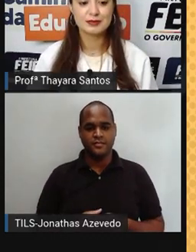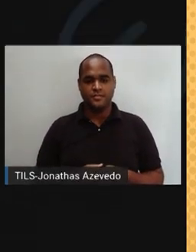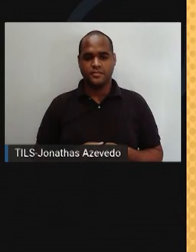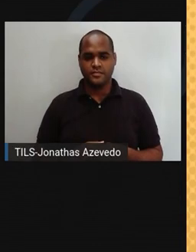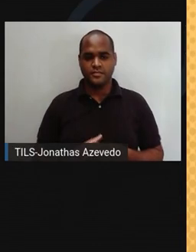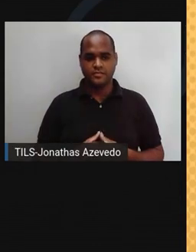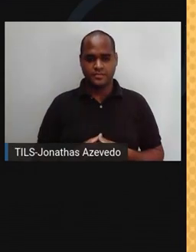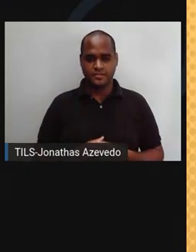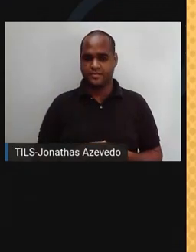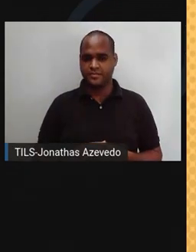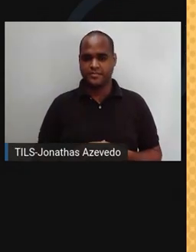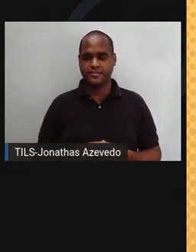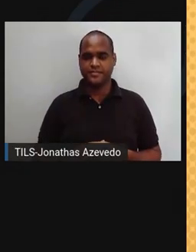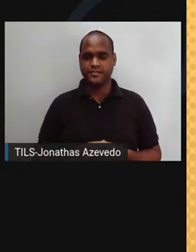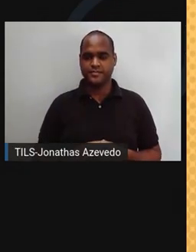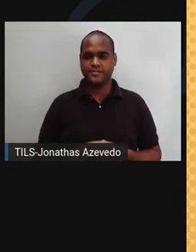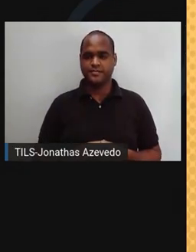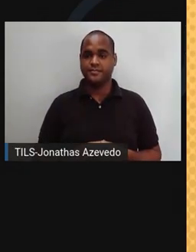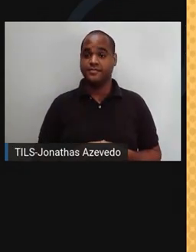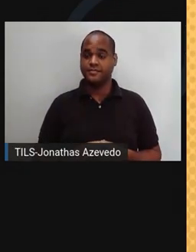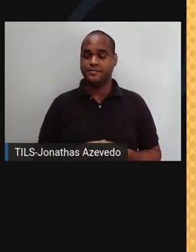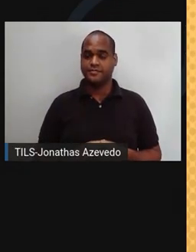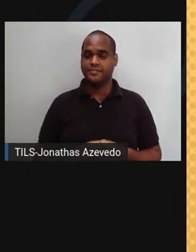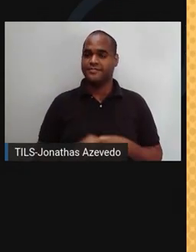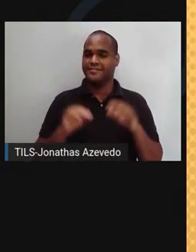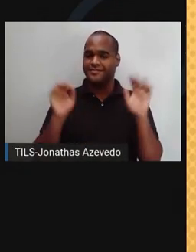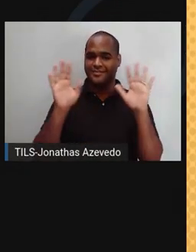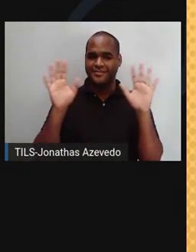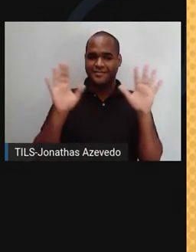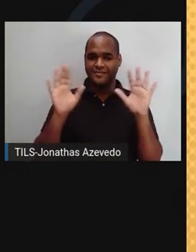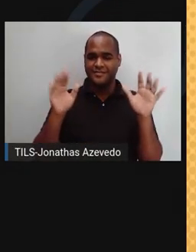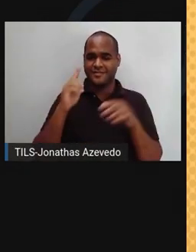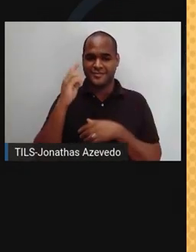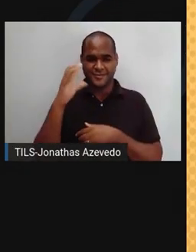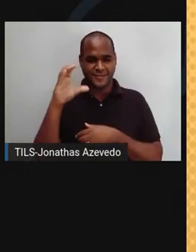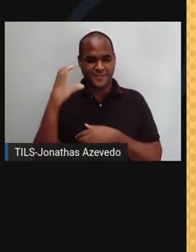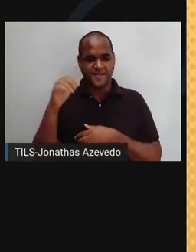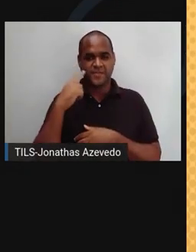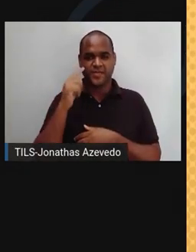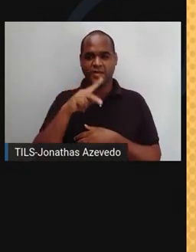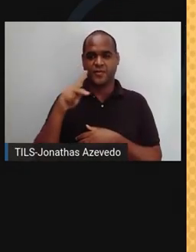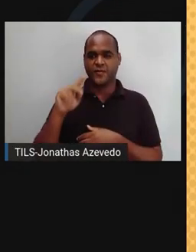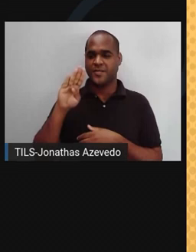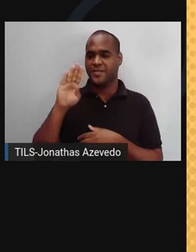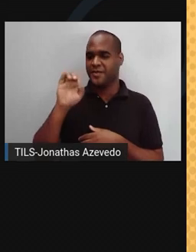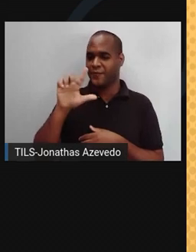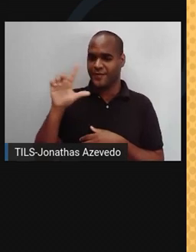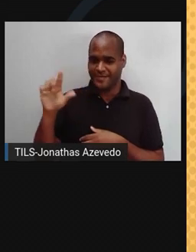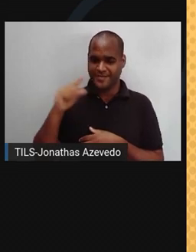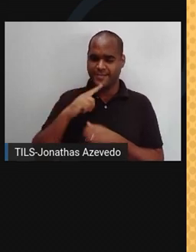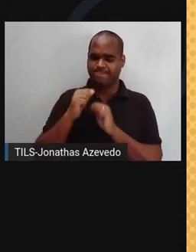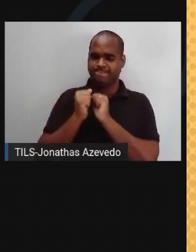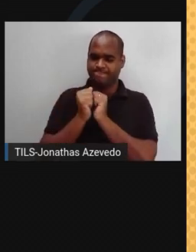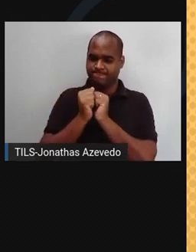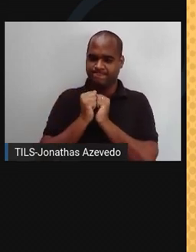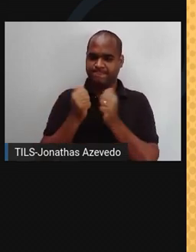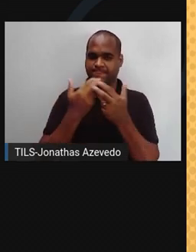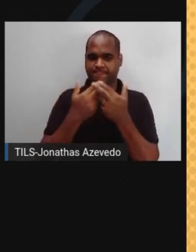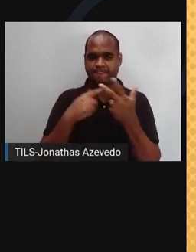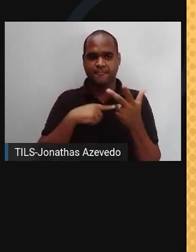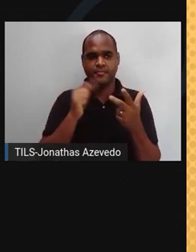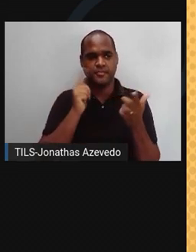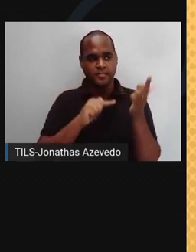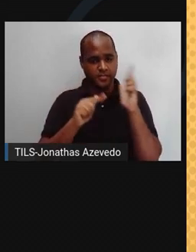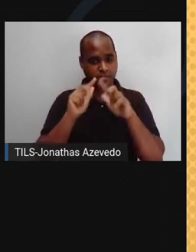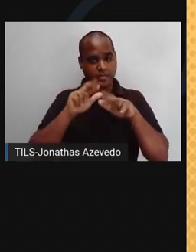G1 o Olá Regina cientistas Eu sou Professor Bill Tyson juntos vamos